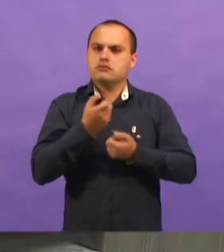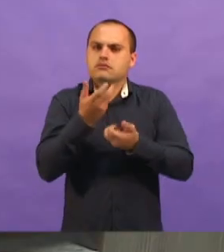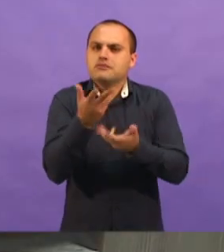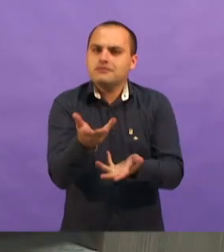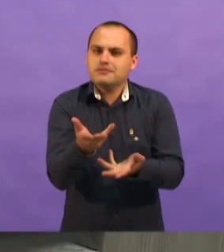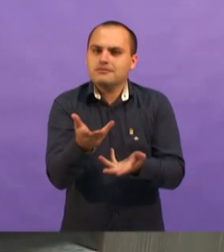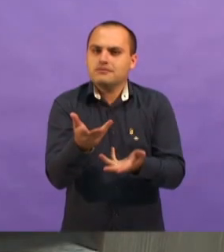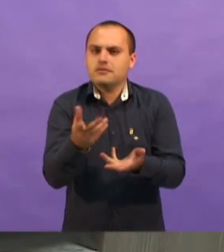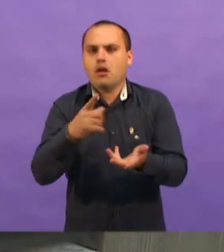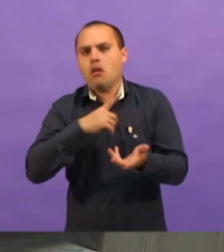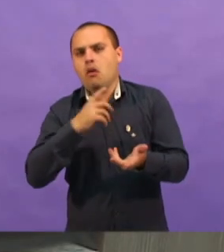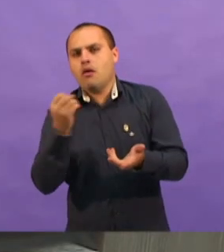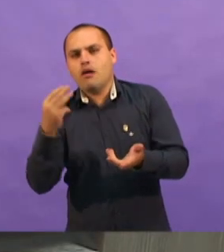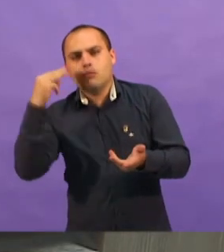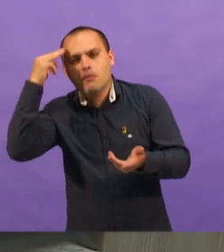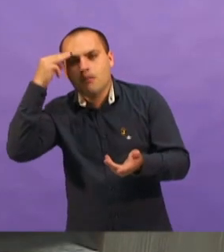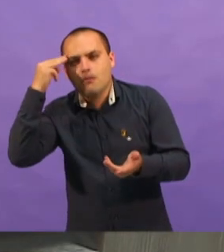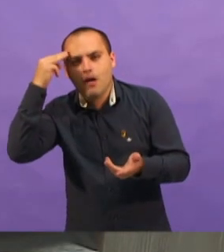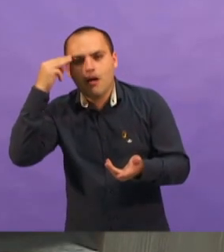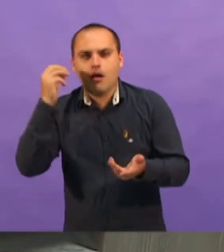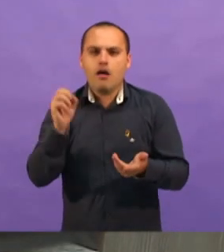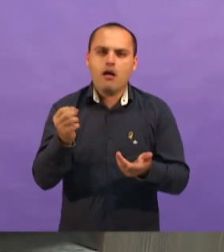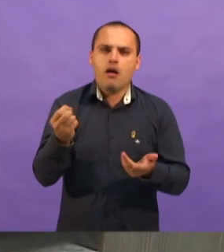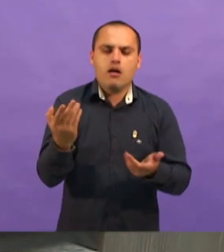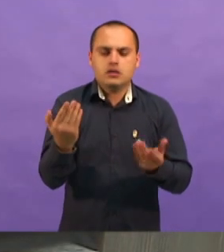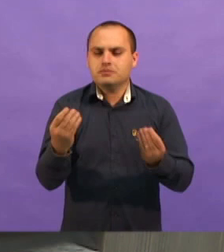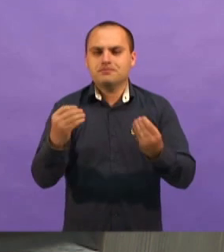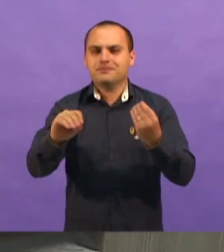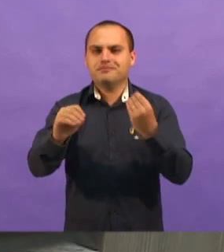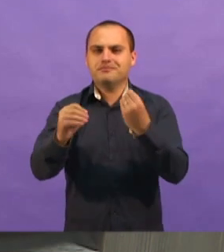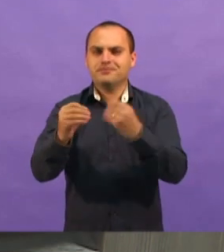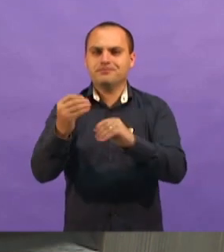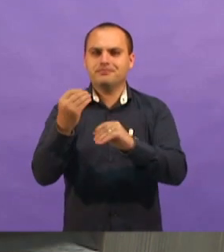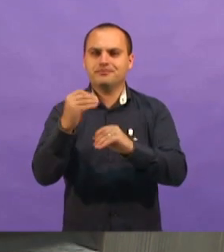uma prosa, né? Então, ele tem essa